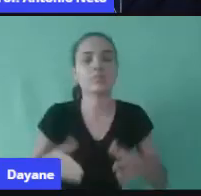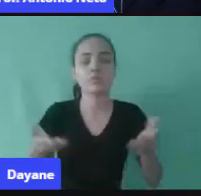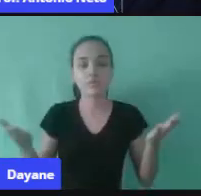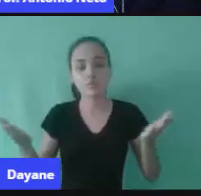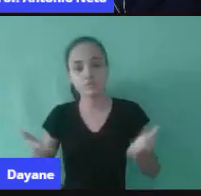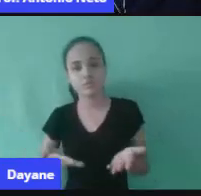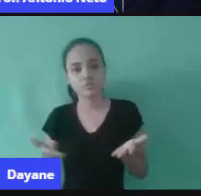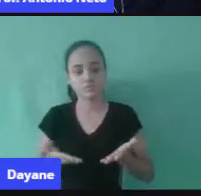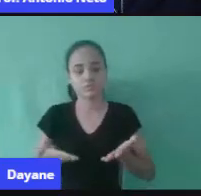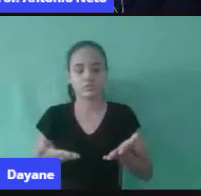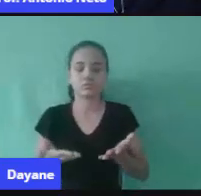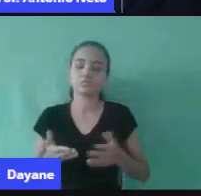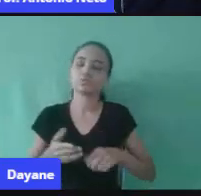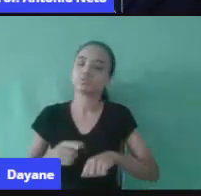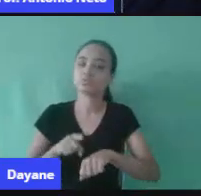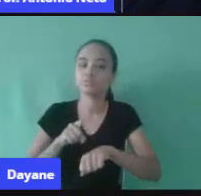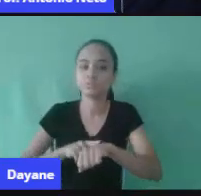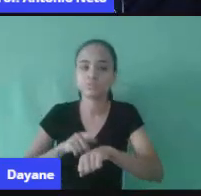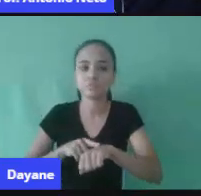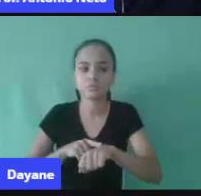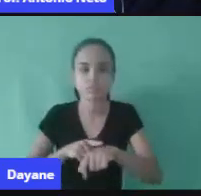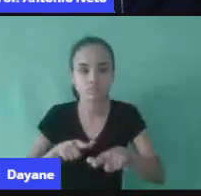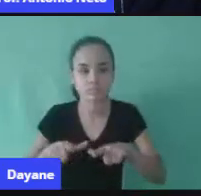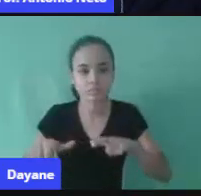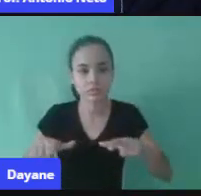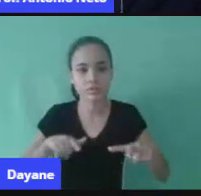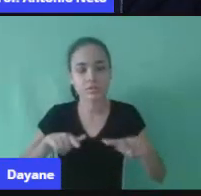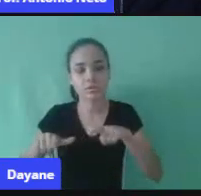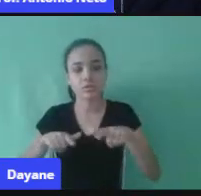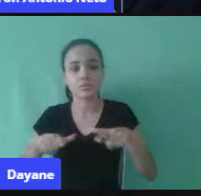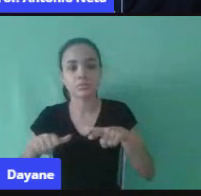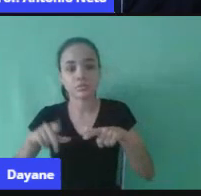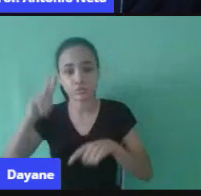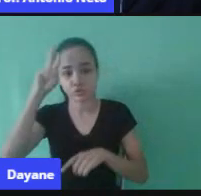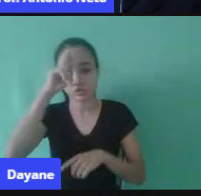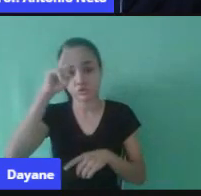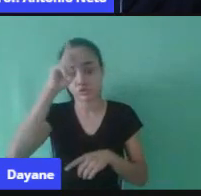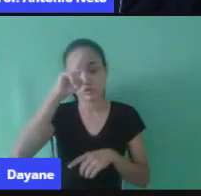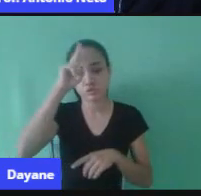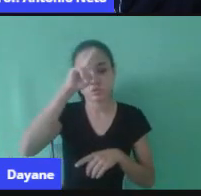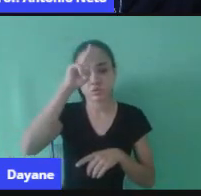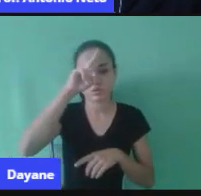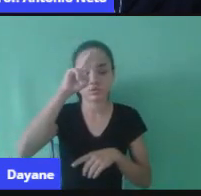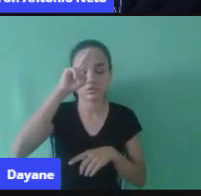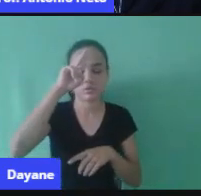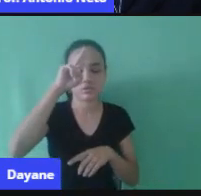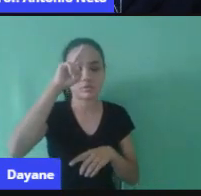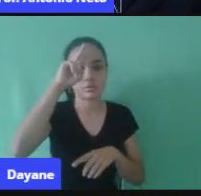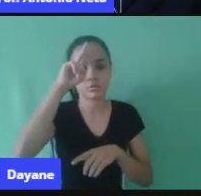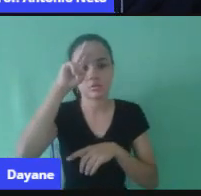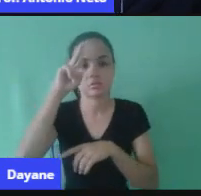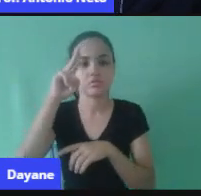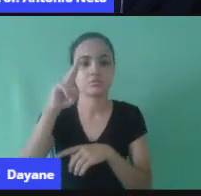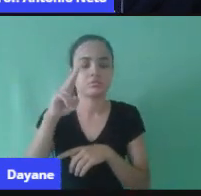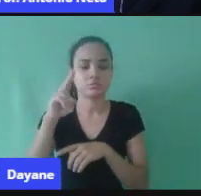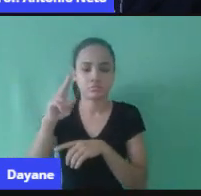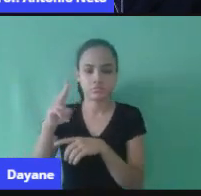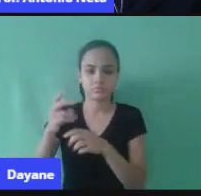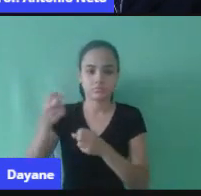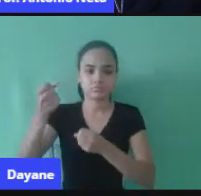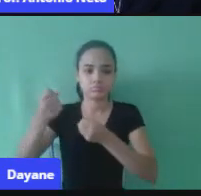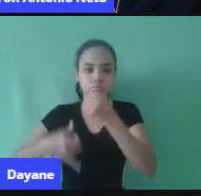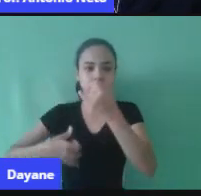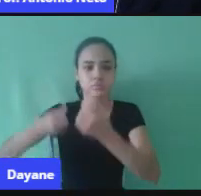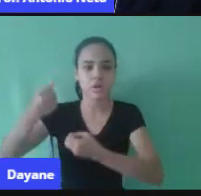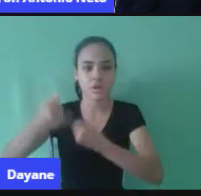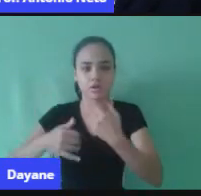que trabalhar com a narrativa histórica, né, sobretudo, com as nossas crianças